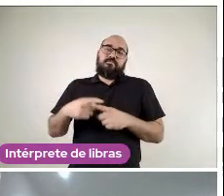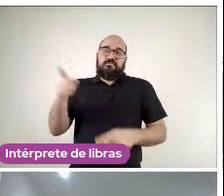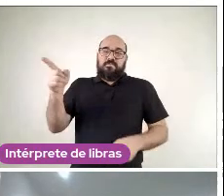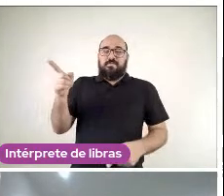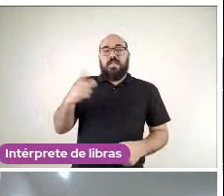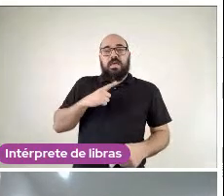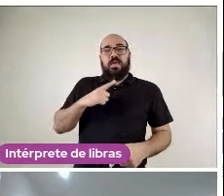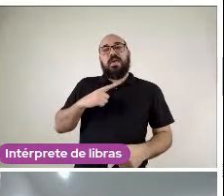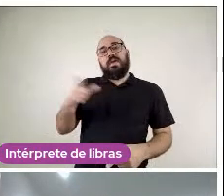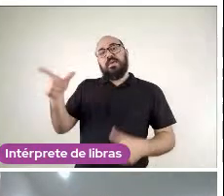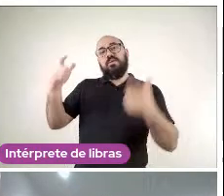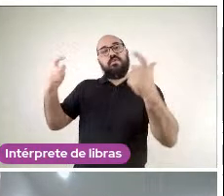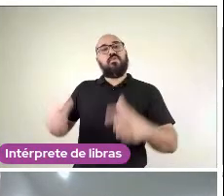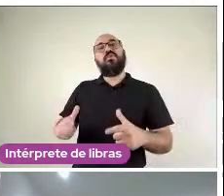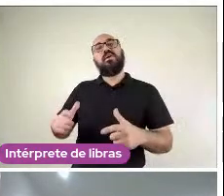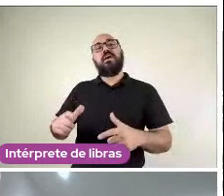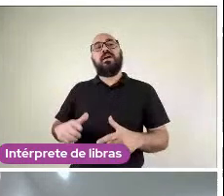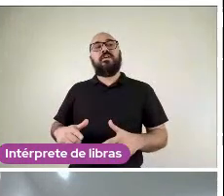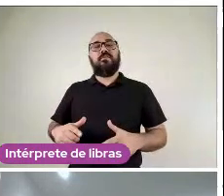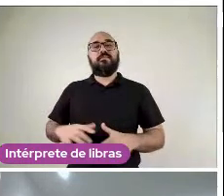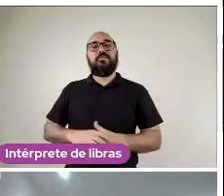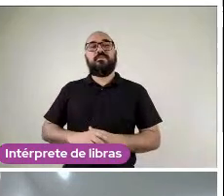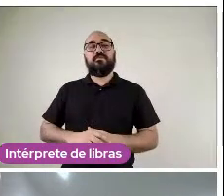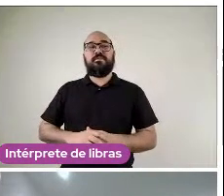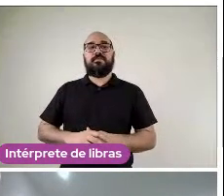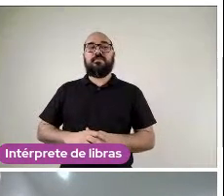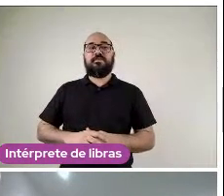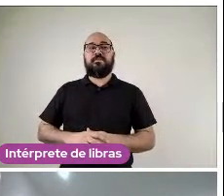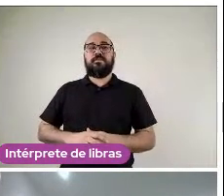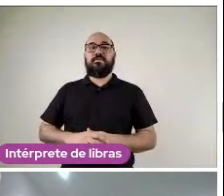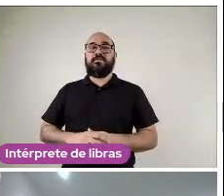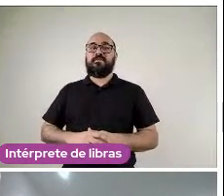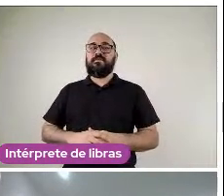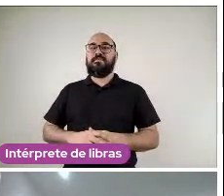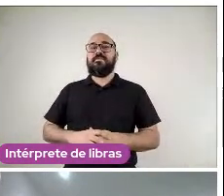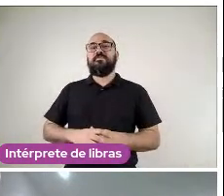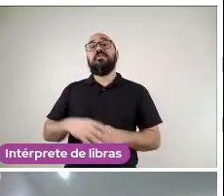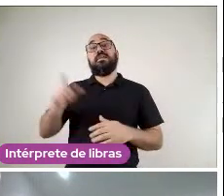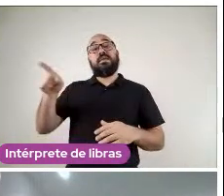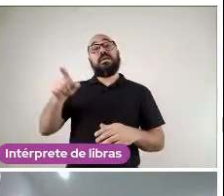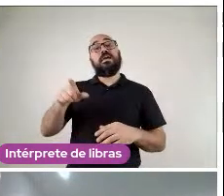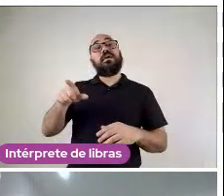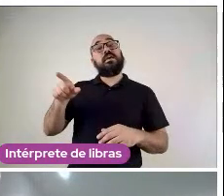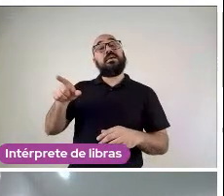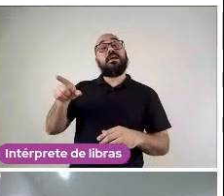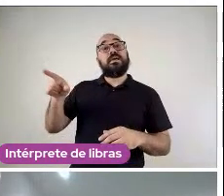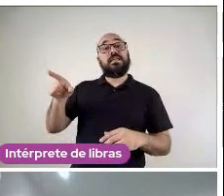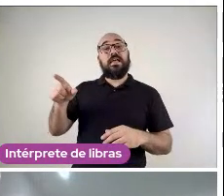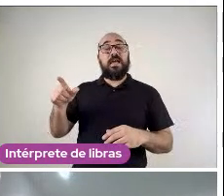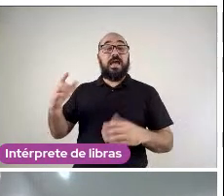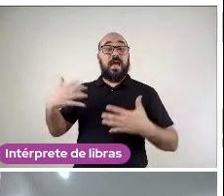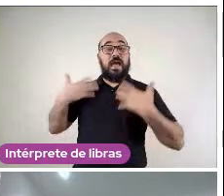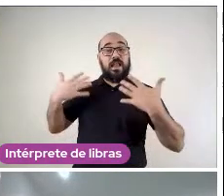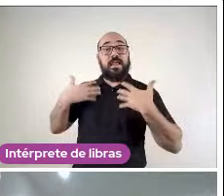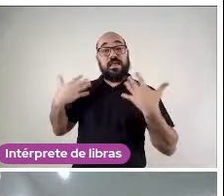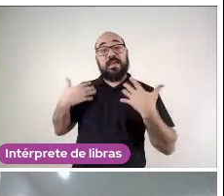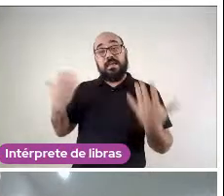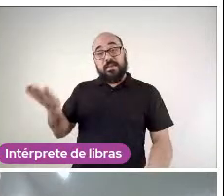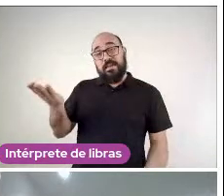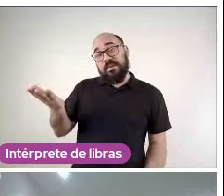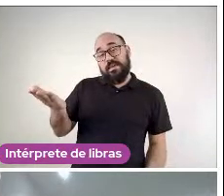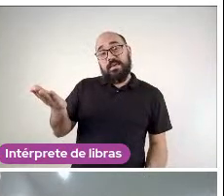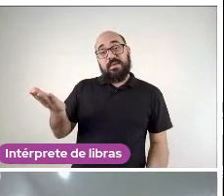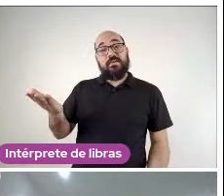a gente destacar isso para a gente não perder, né, a alegria da gente, né, estudar